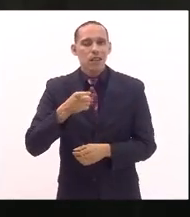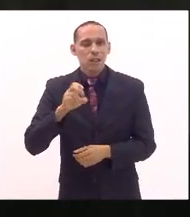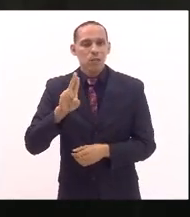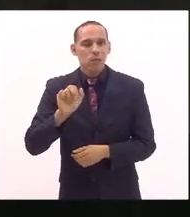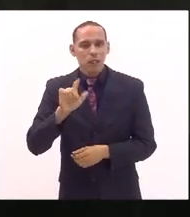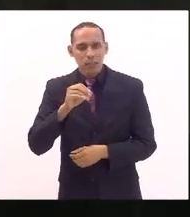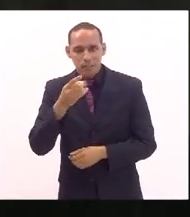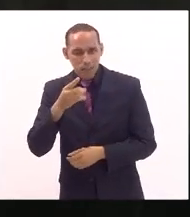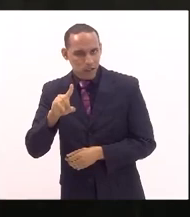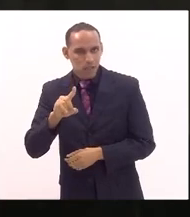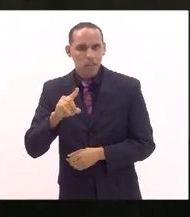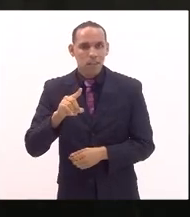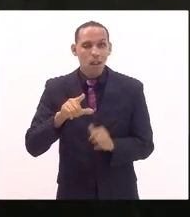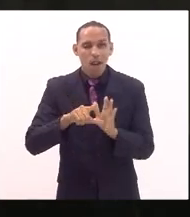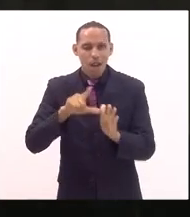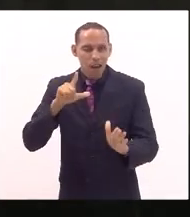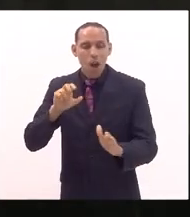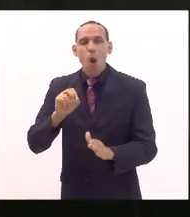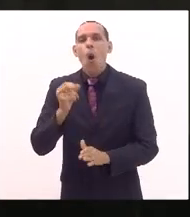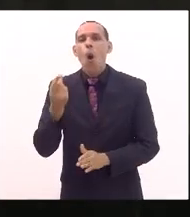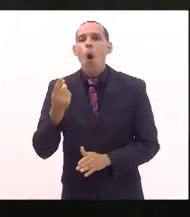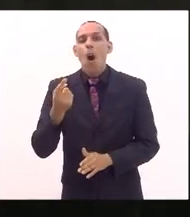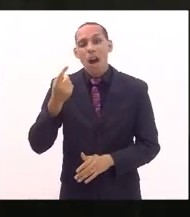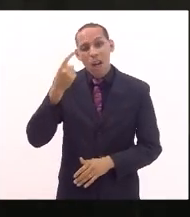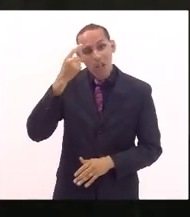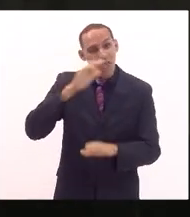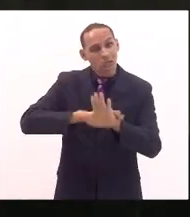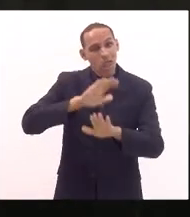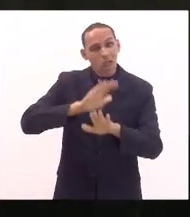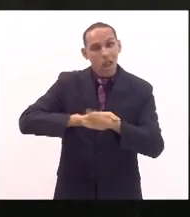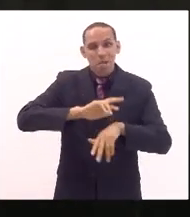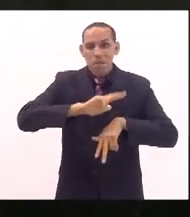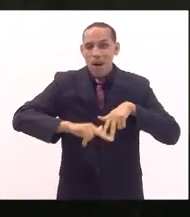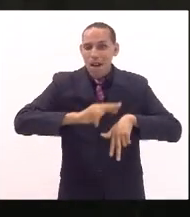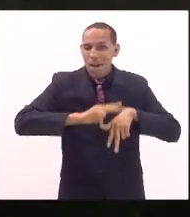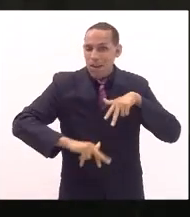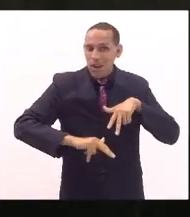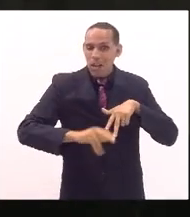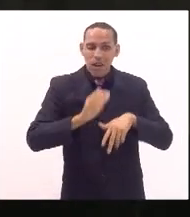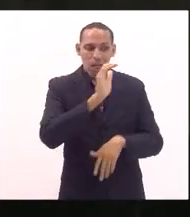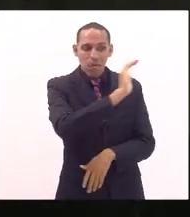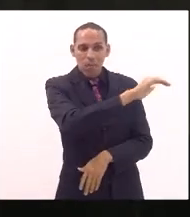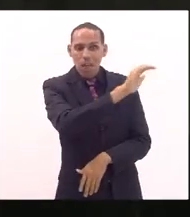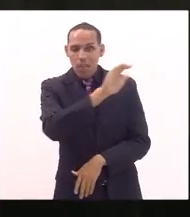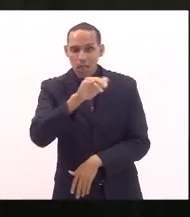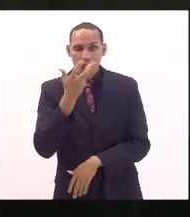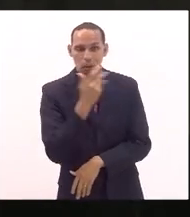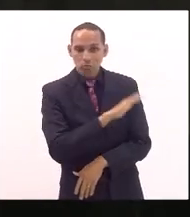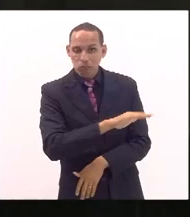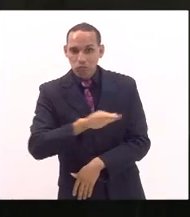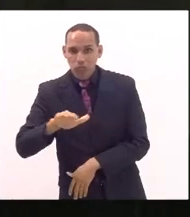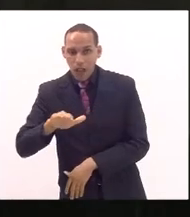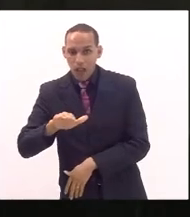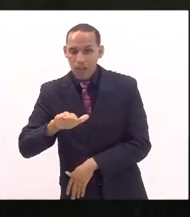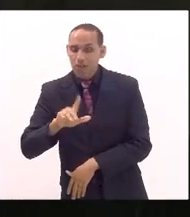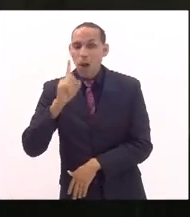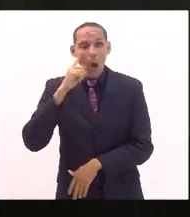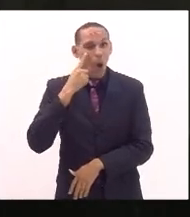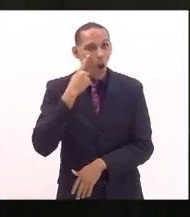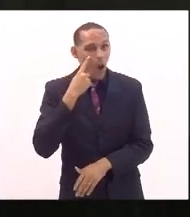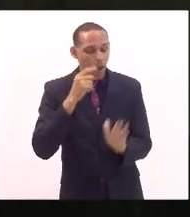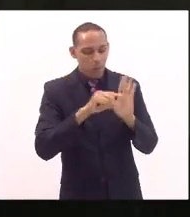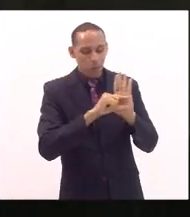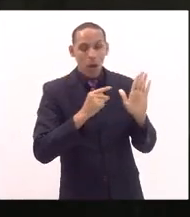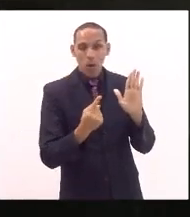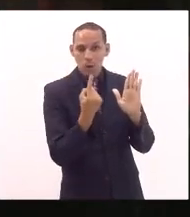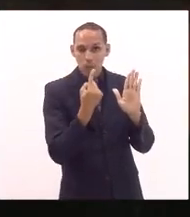precoce da ideologia de gênero nas escolas e na cabeça de nossas crianças diz o